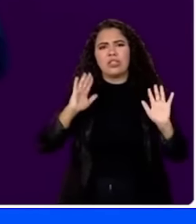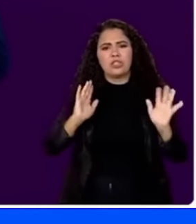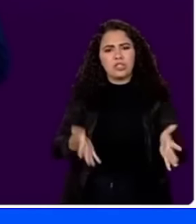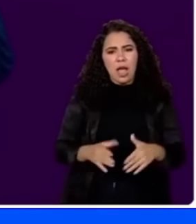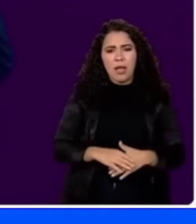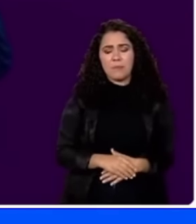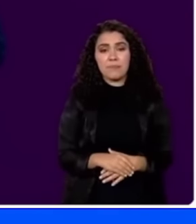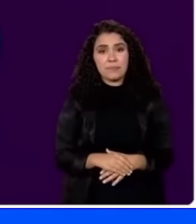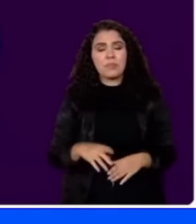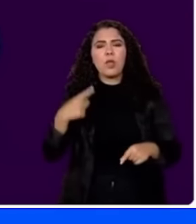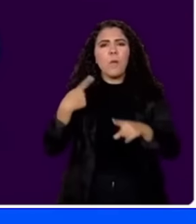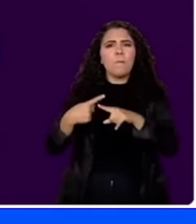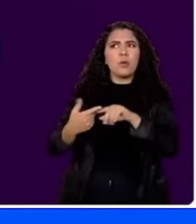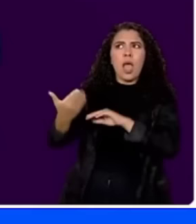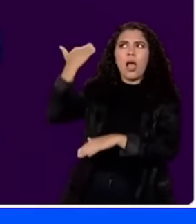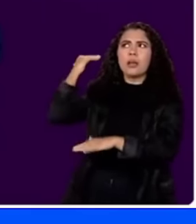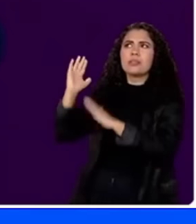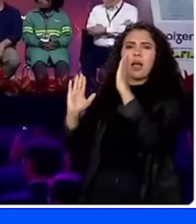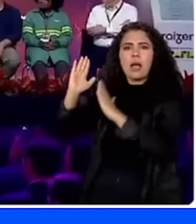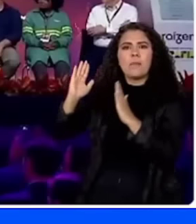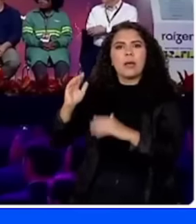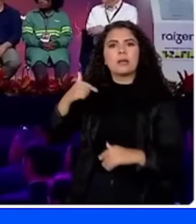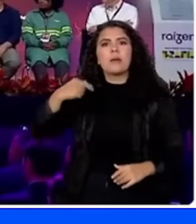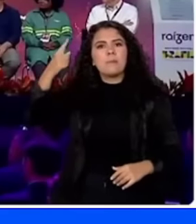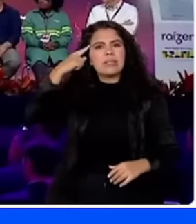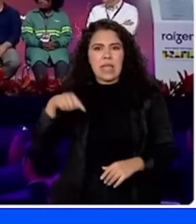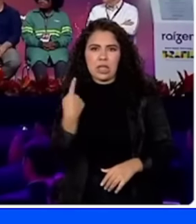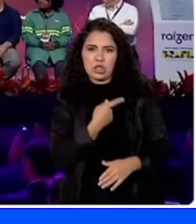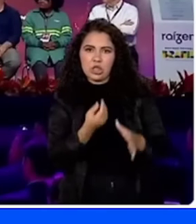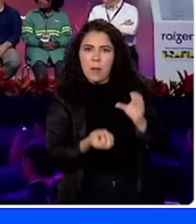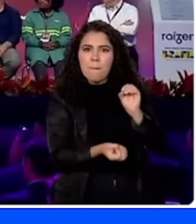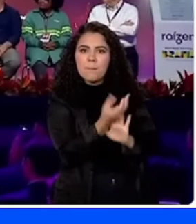a ideia de que a gente iria produzir plástico